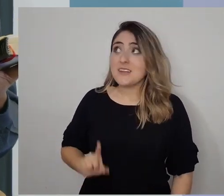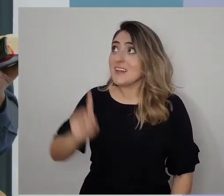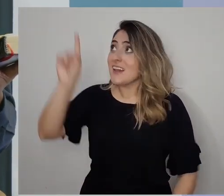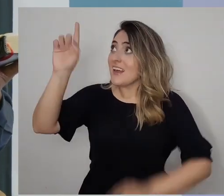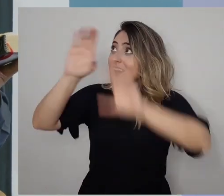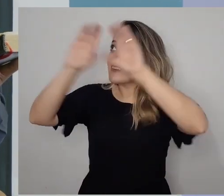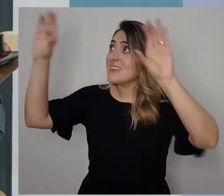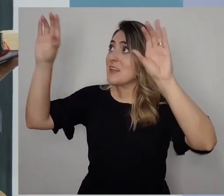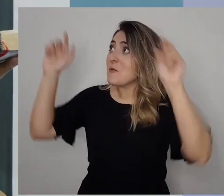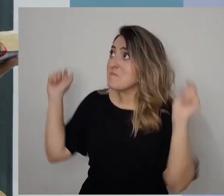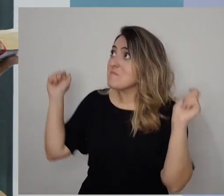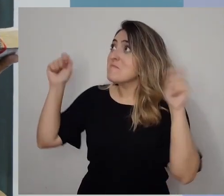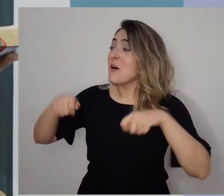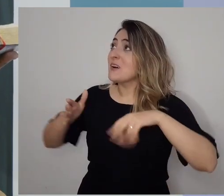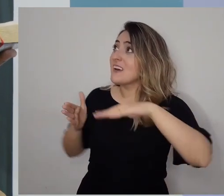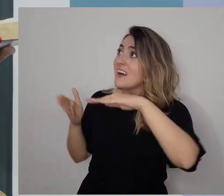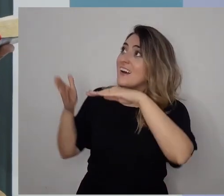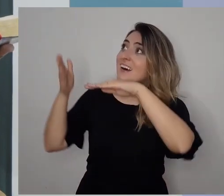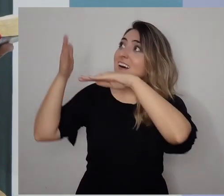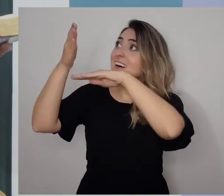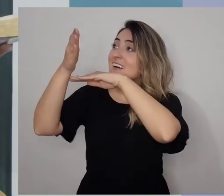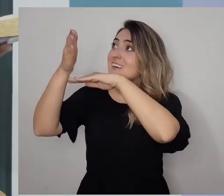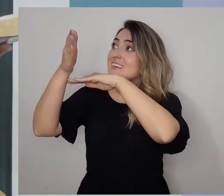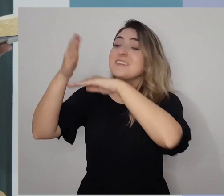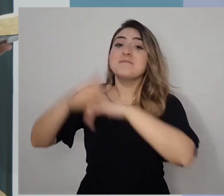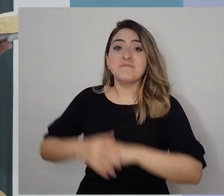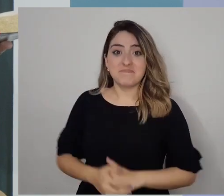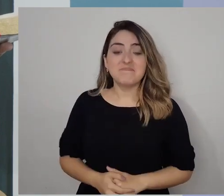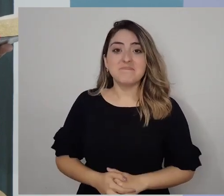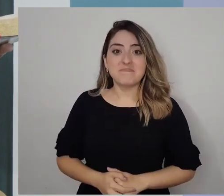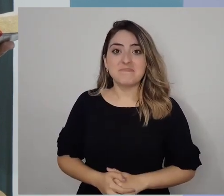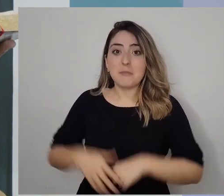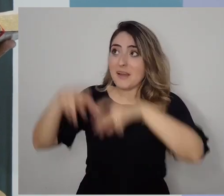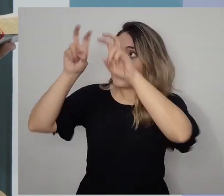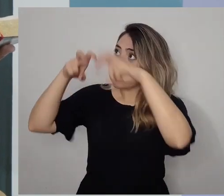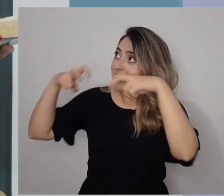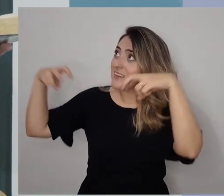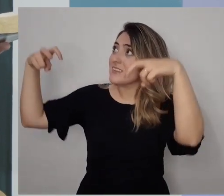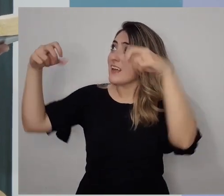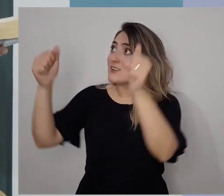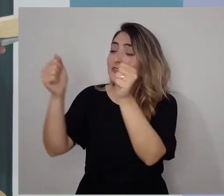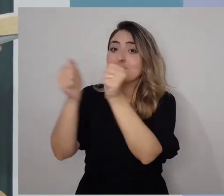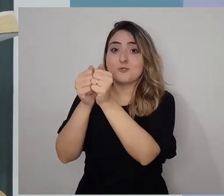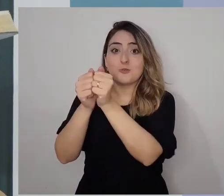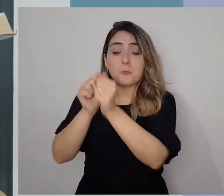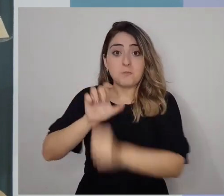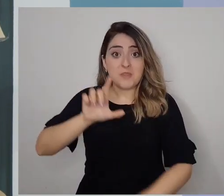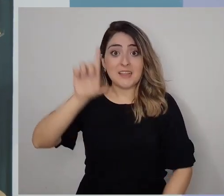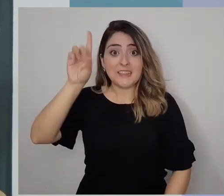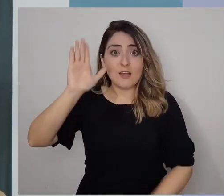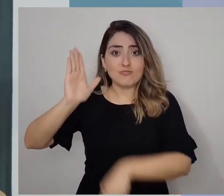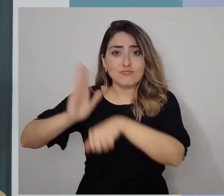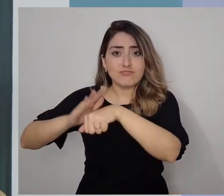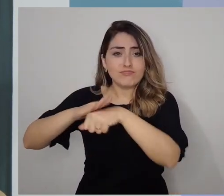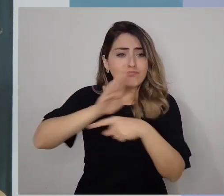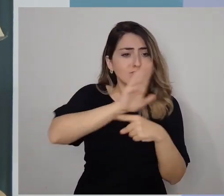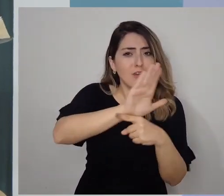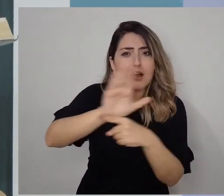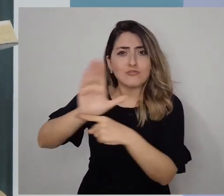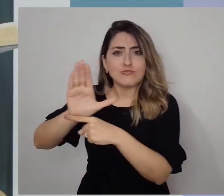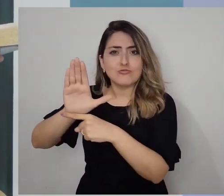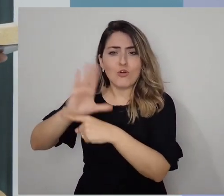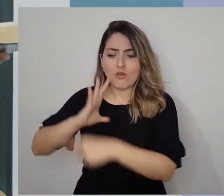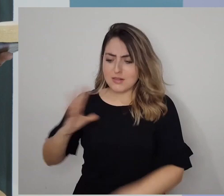regiões celestiais em Cristo Jesus. Deus fez isso para mostrar nos tempos vindouros a suprema riqueza da